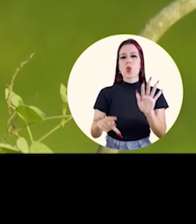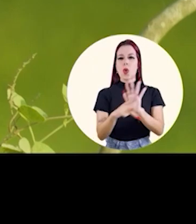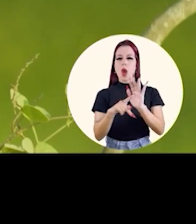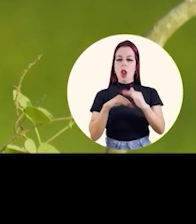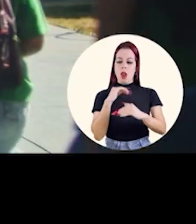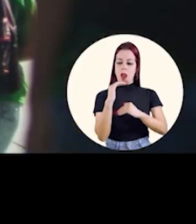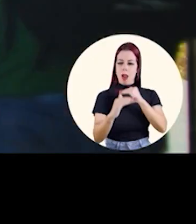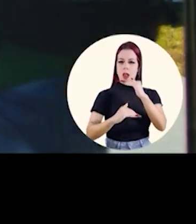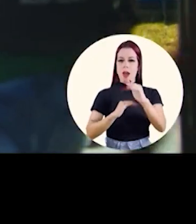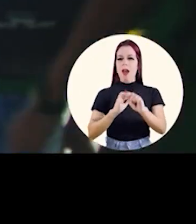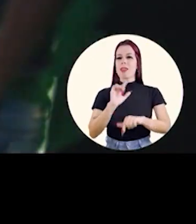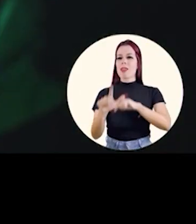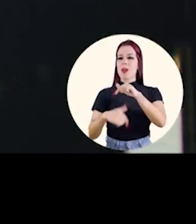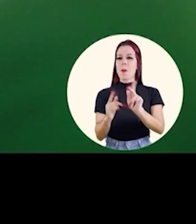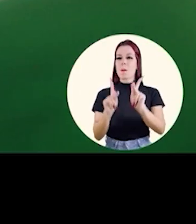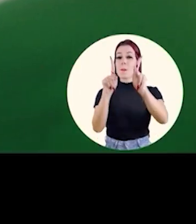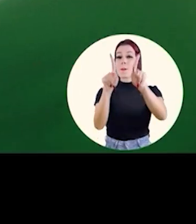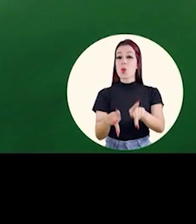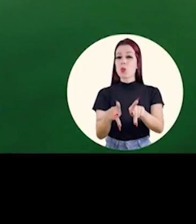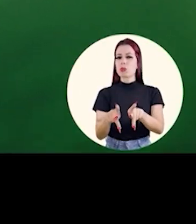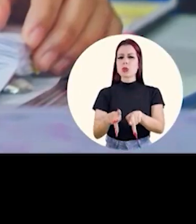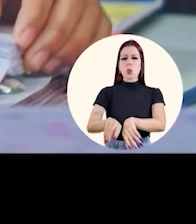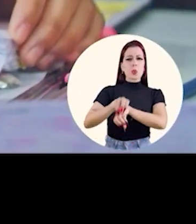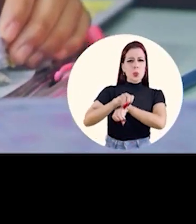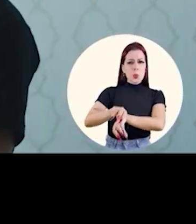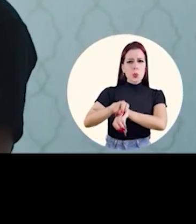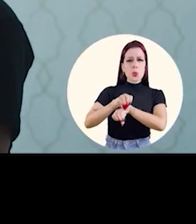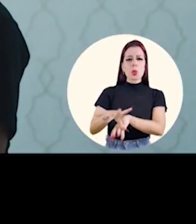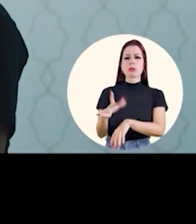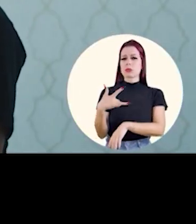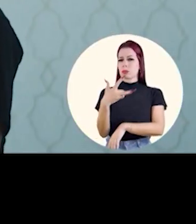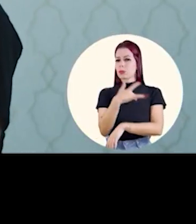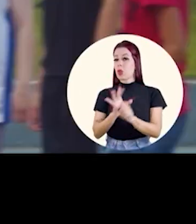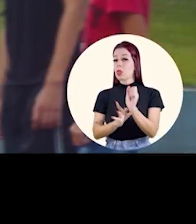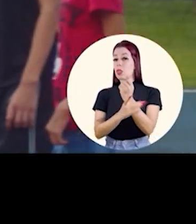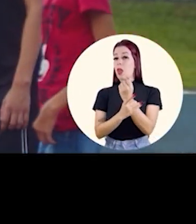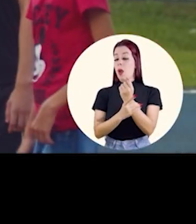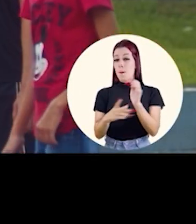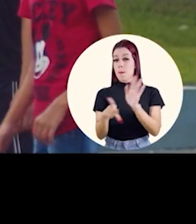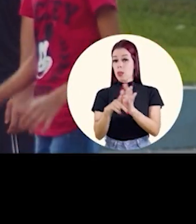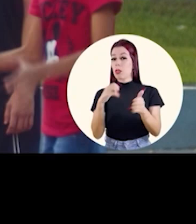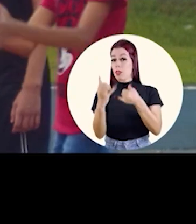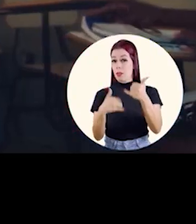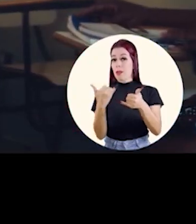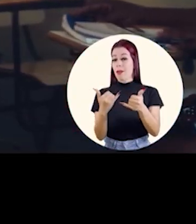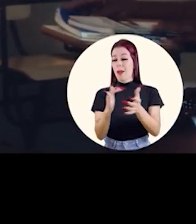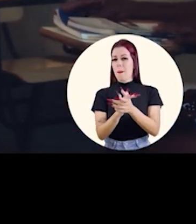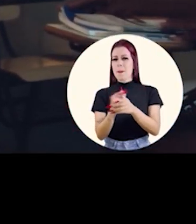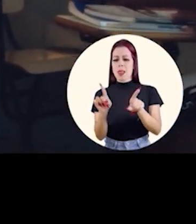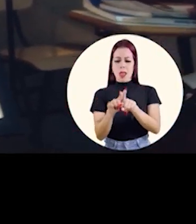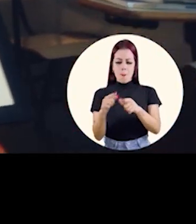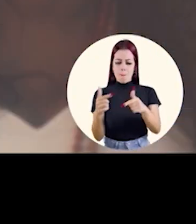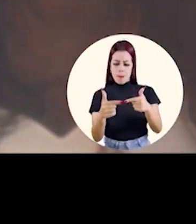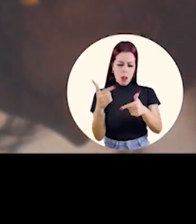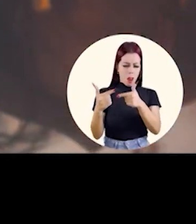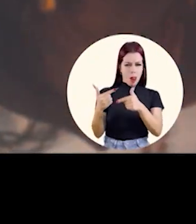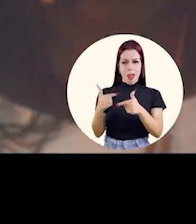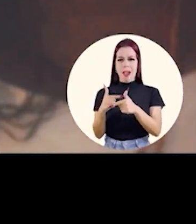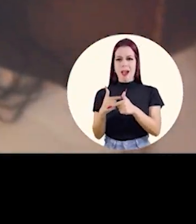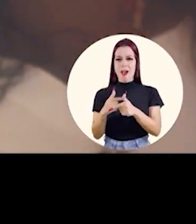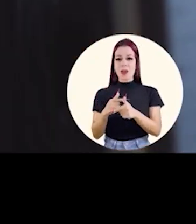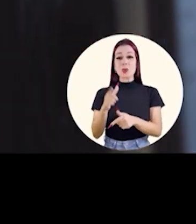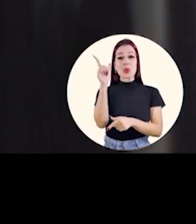dos recursos naturais a evolução dos serviços públicos Como a educação saúde segurança e lazer passando pela luta das